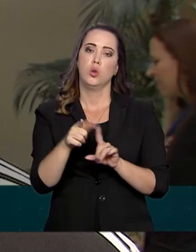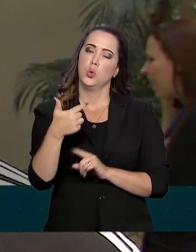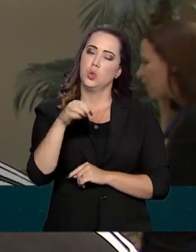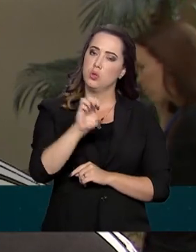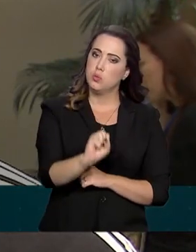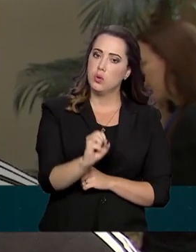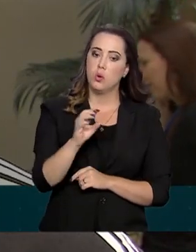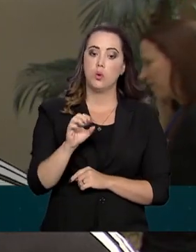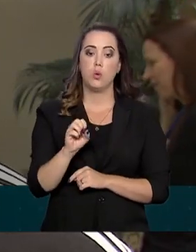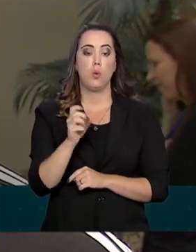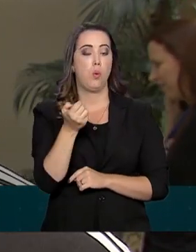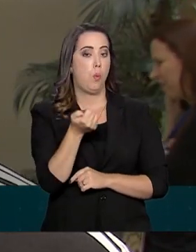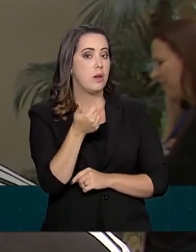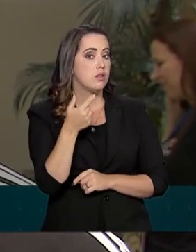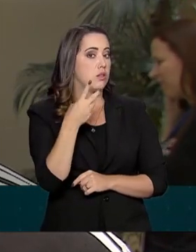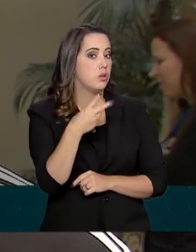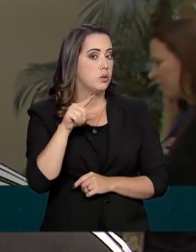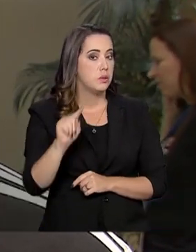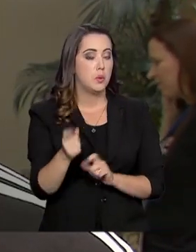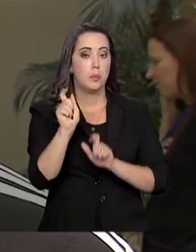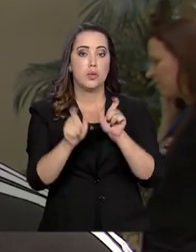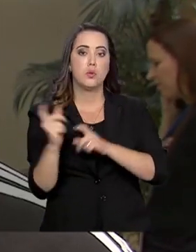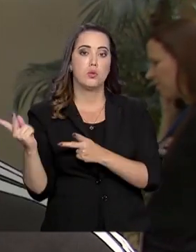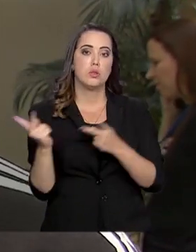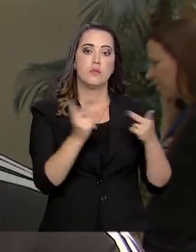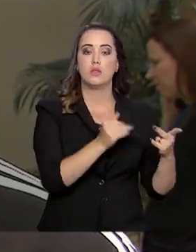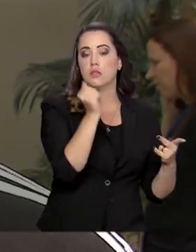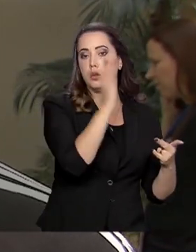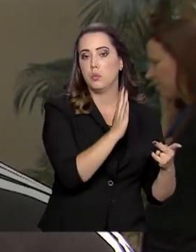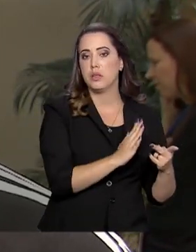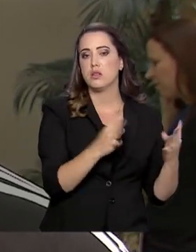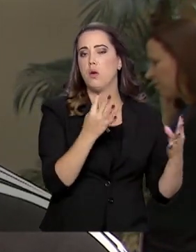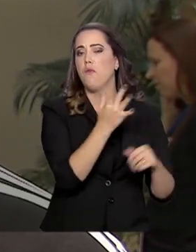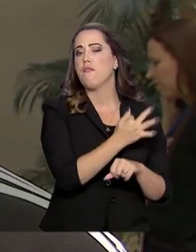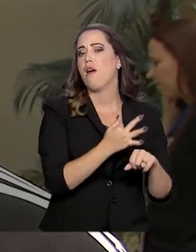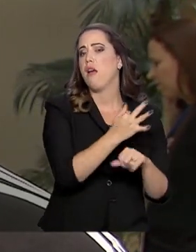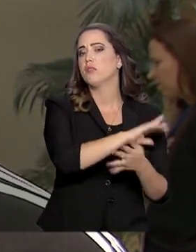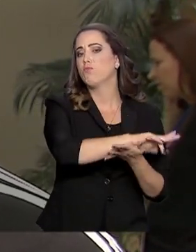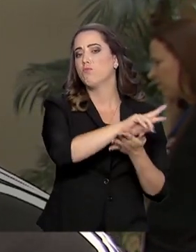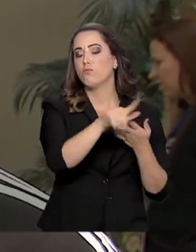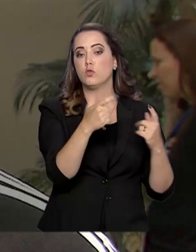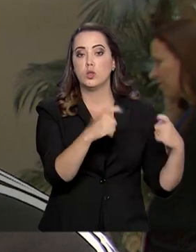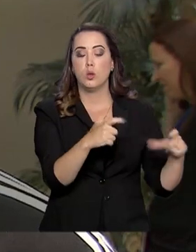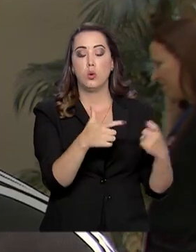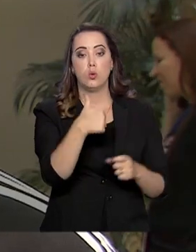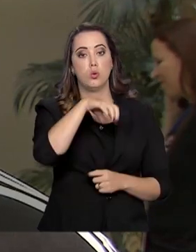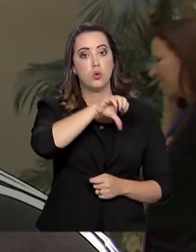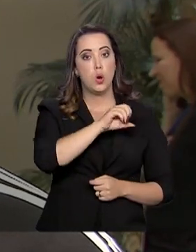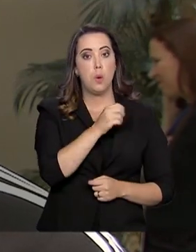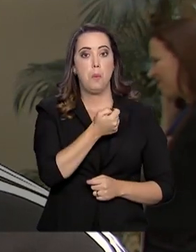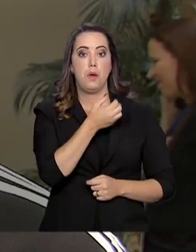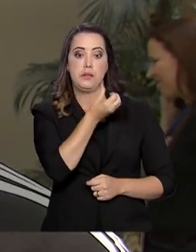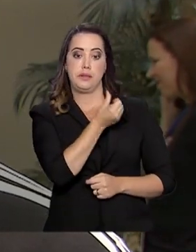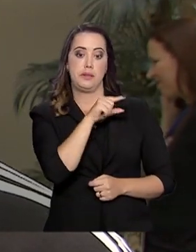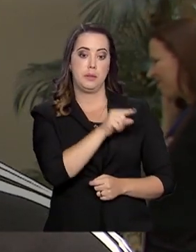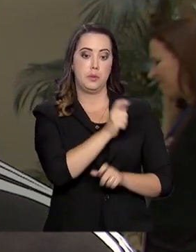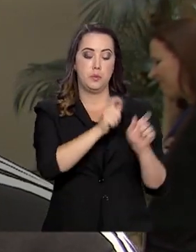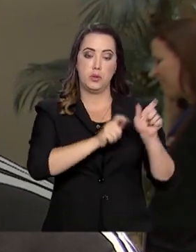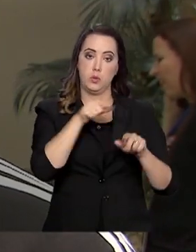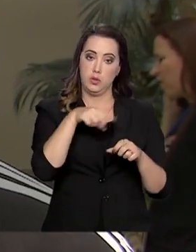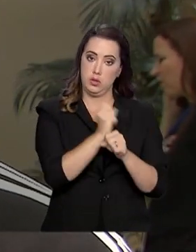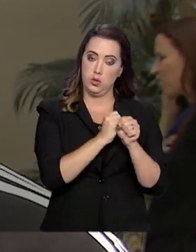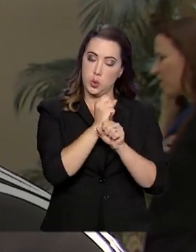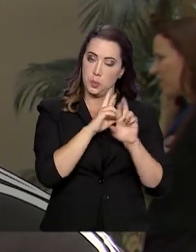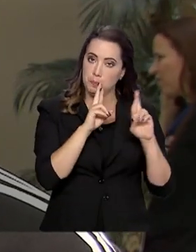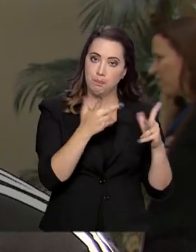quase 2 mil pessoas para o Brasil, para férias em vários lugares. Em 2019, foi quase 6 mil pessoas. E nesse ano, a previsão nossa,